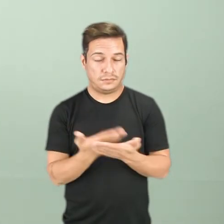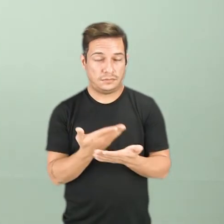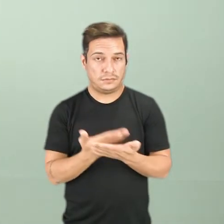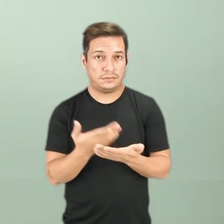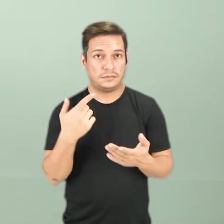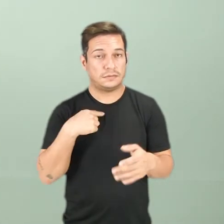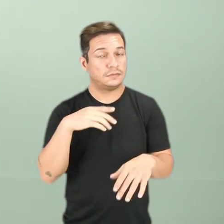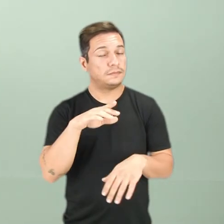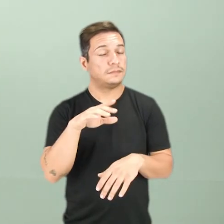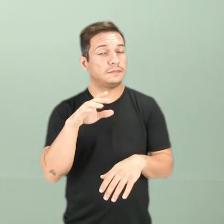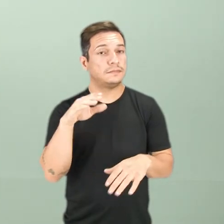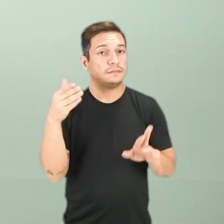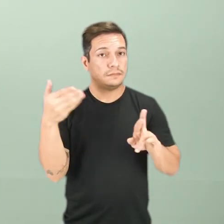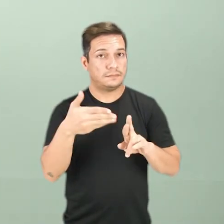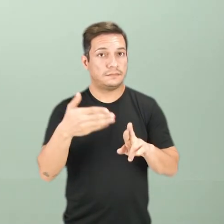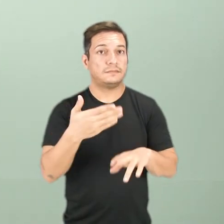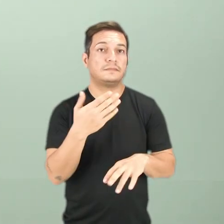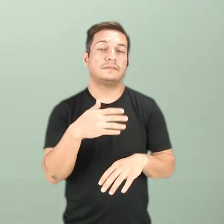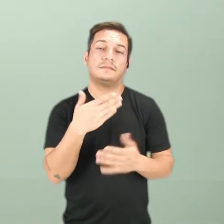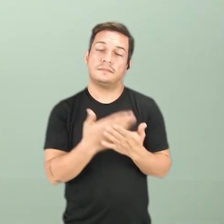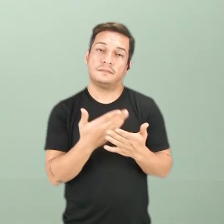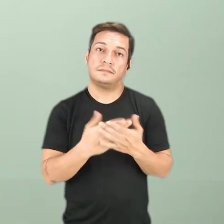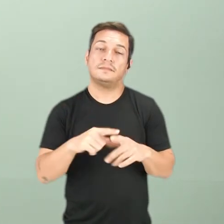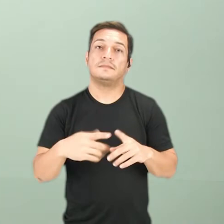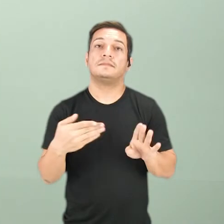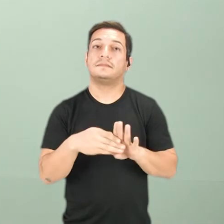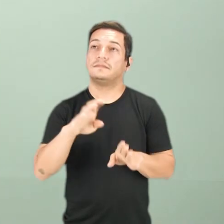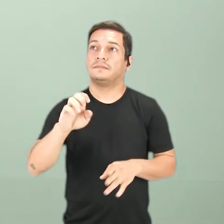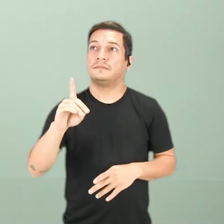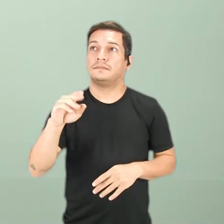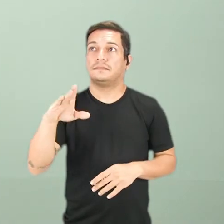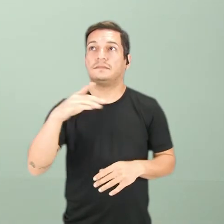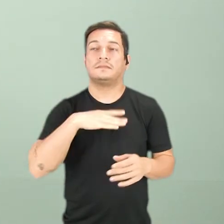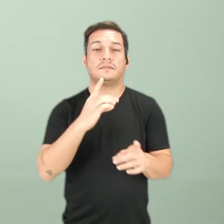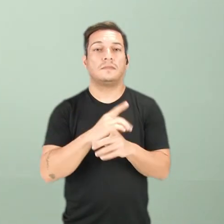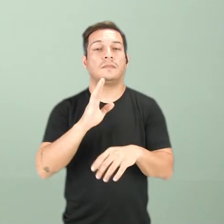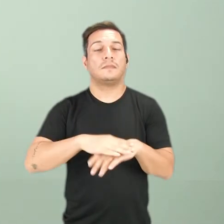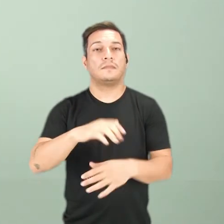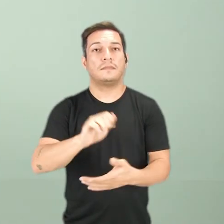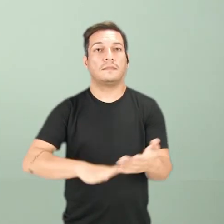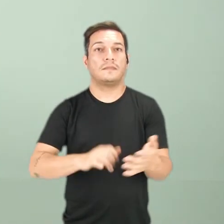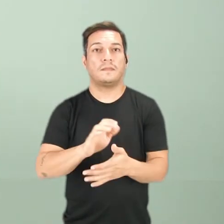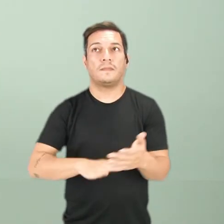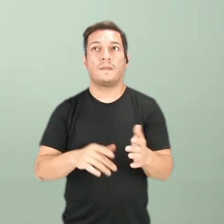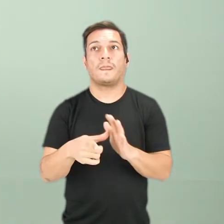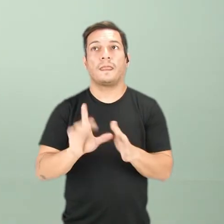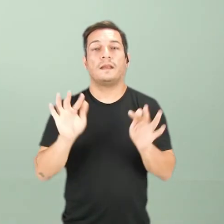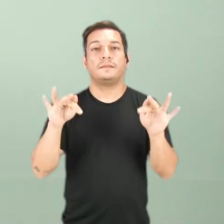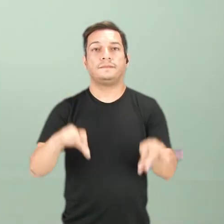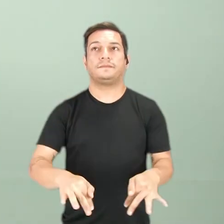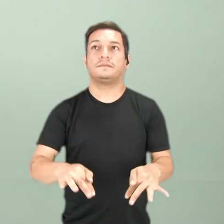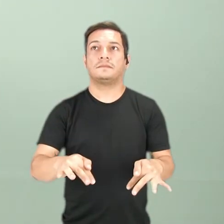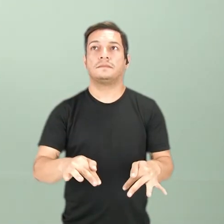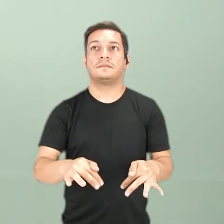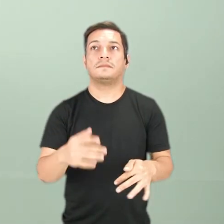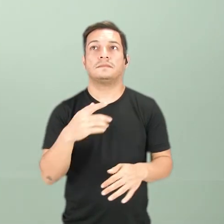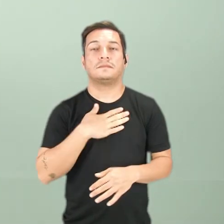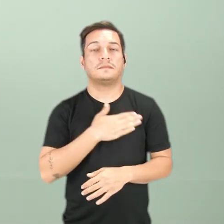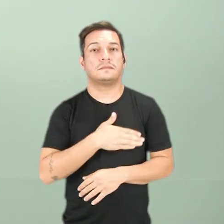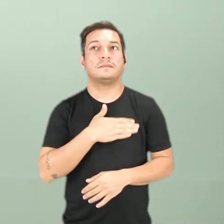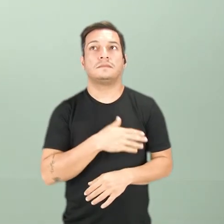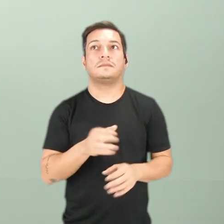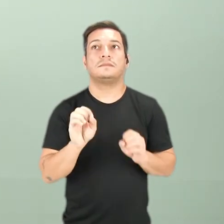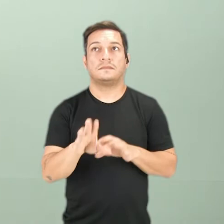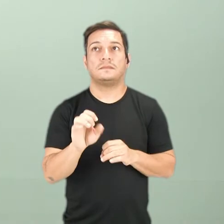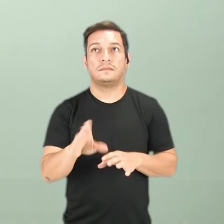da aula, tá? Mas na plataforma Eduque você encontra mais exercícios. Mas antes de eu encerrar a aula,